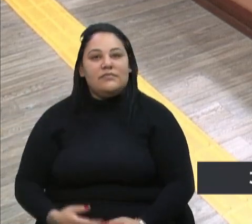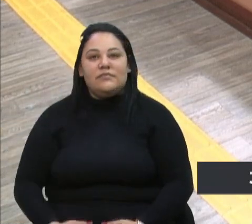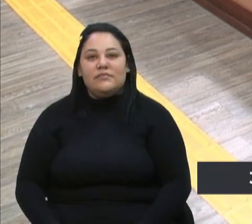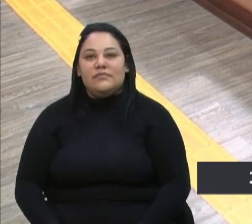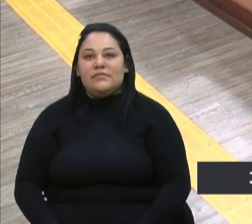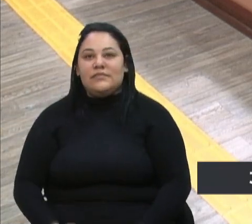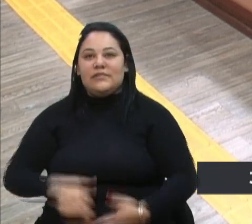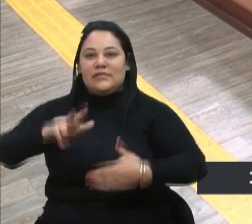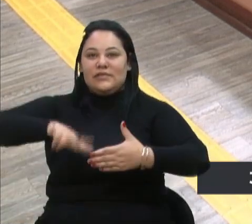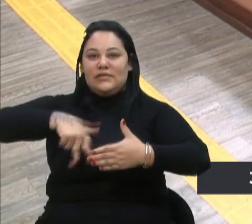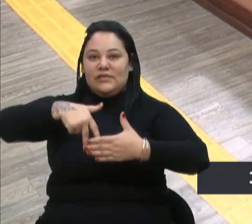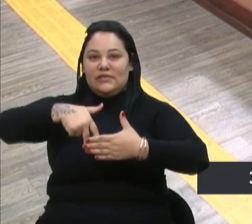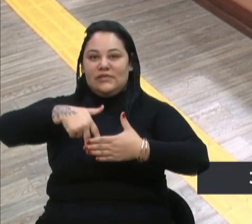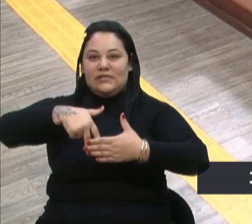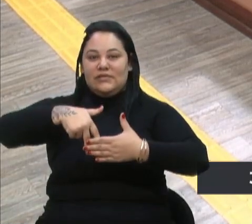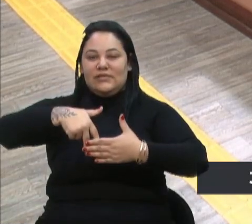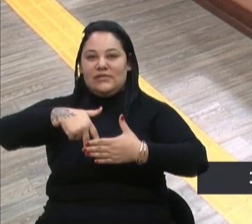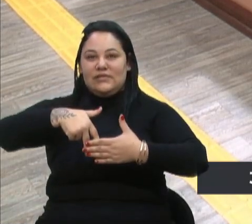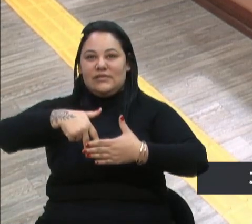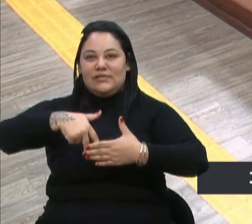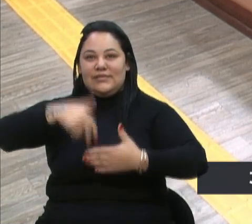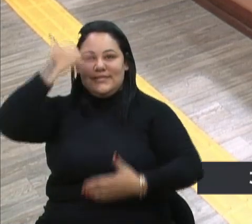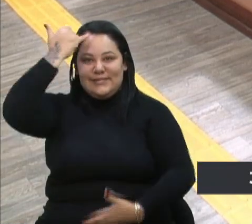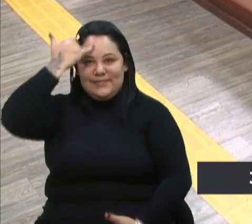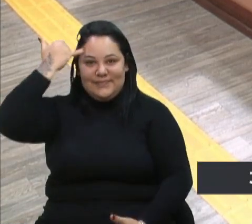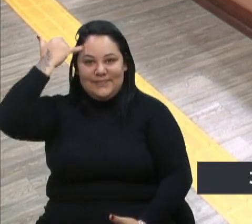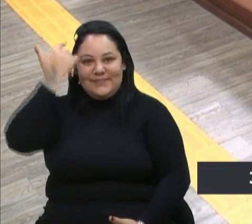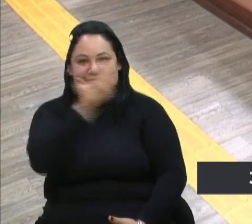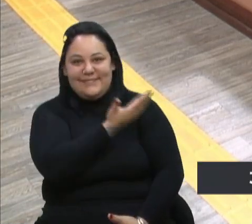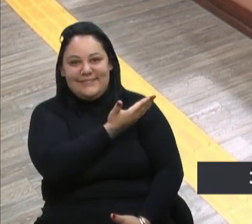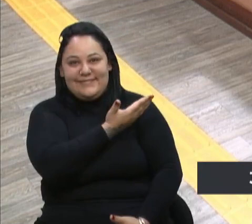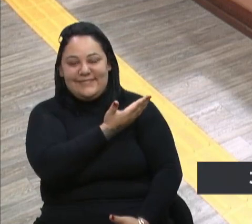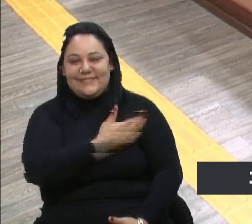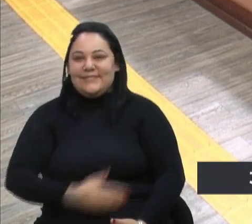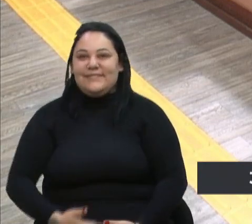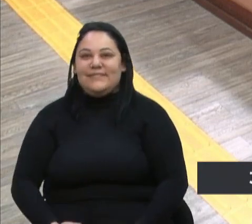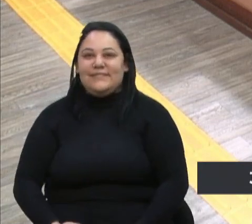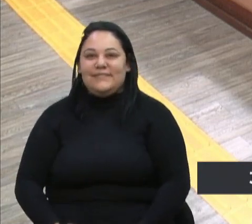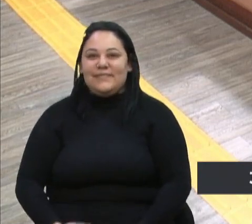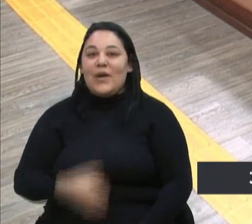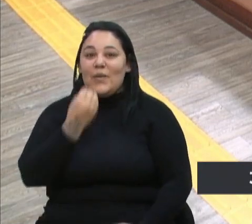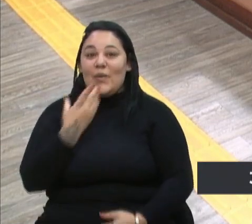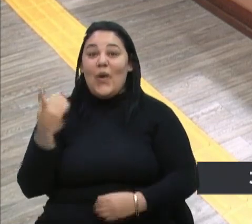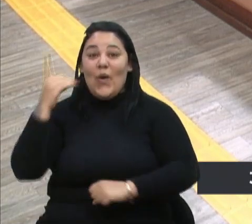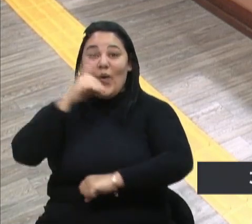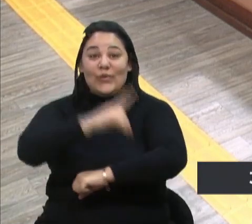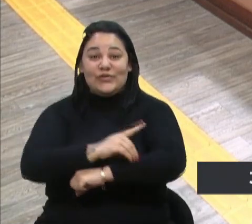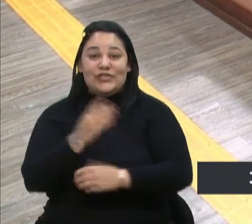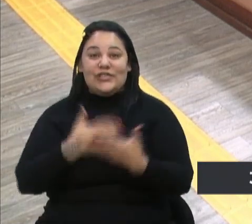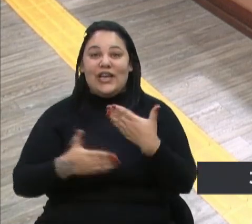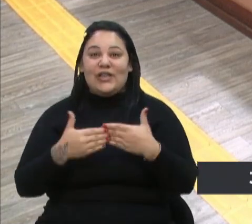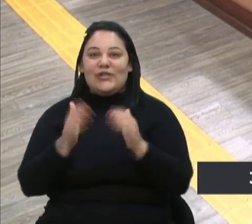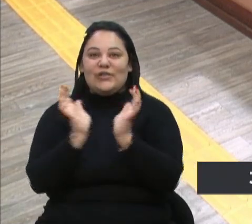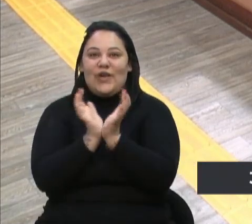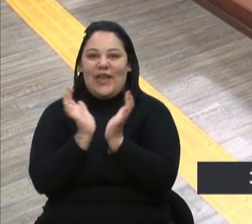Na tribuna, José Pascoal D'Ambrós. Bom dia, nobres